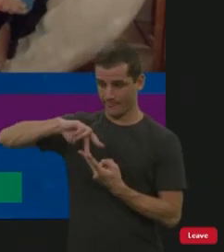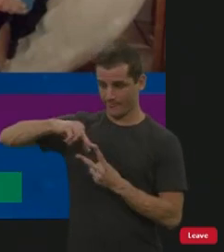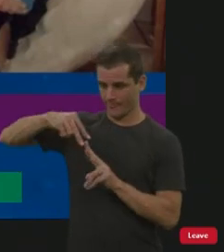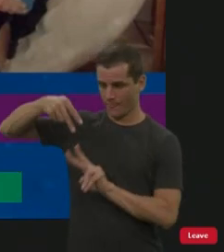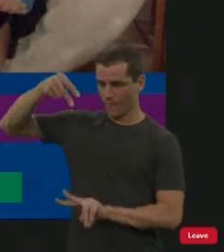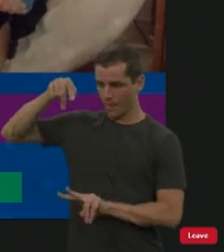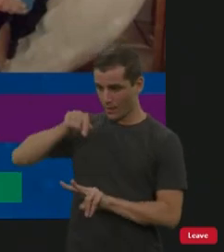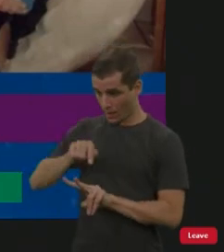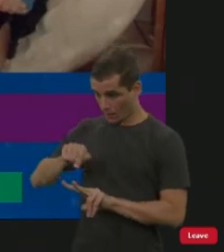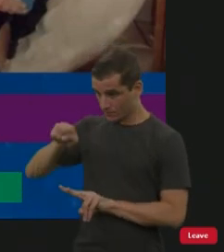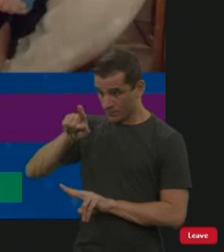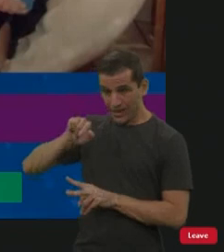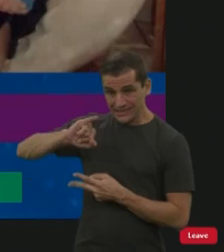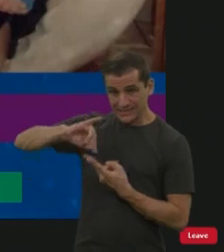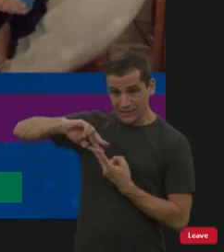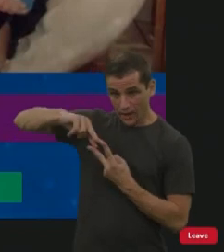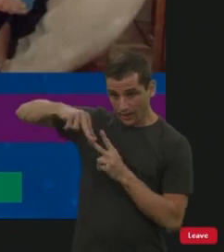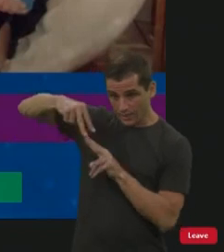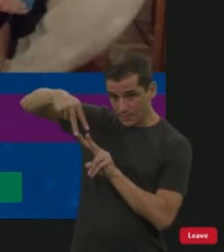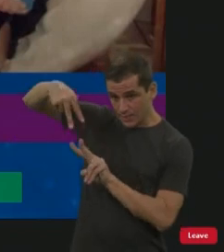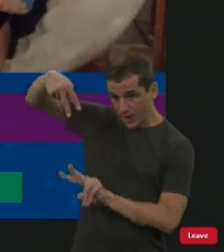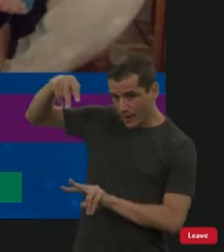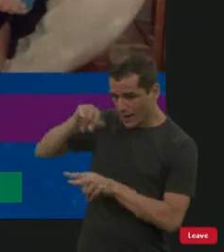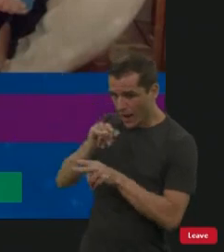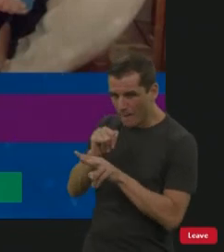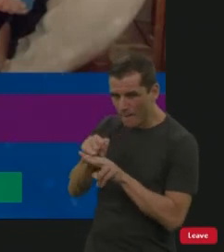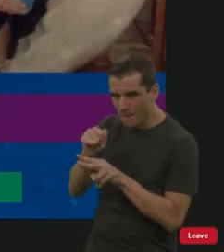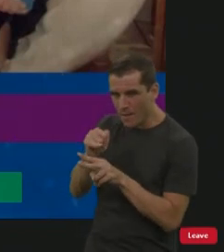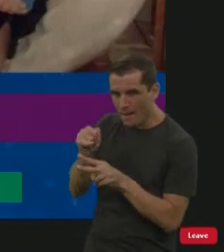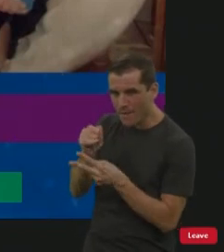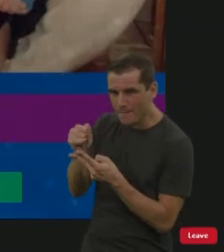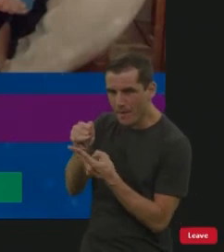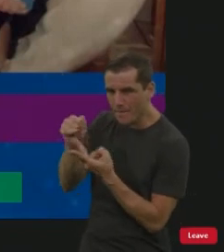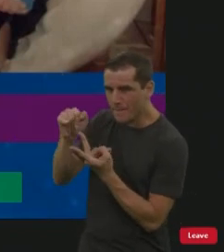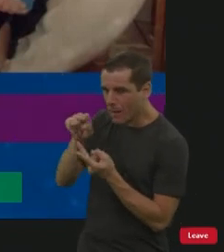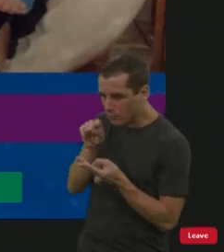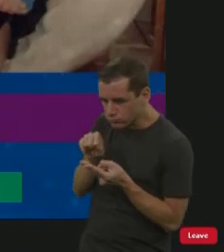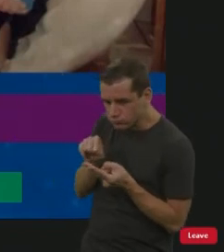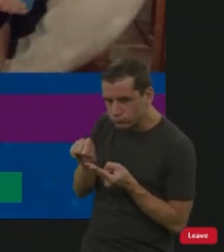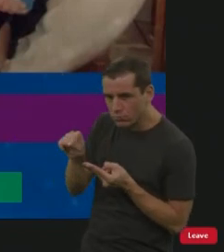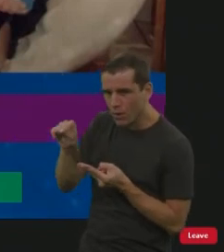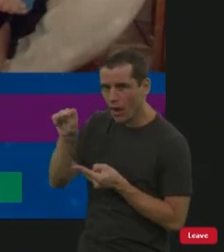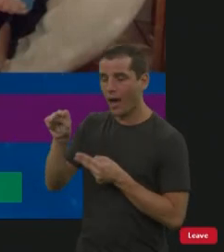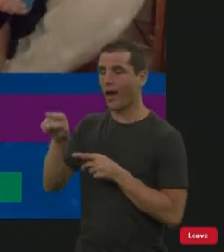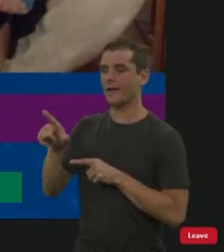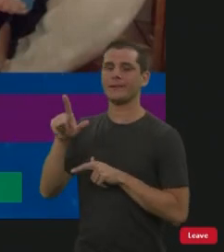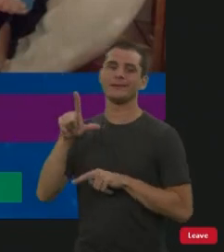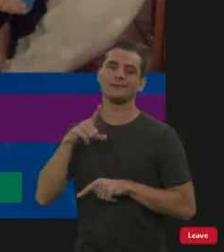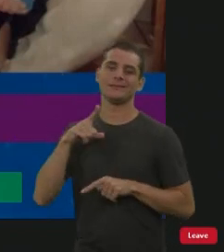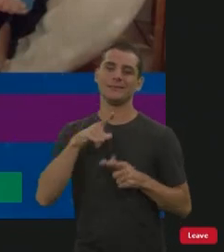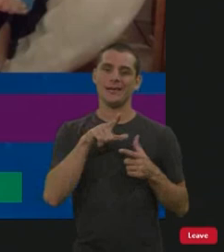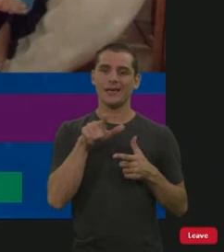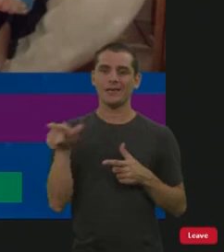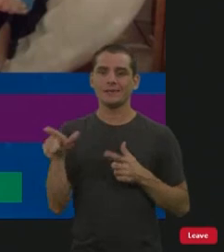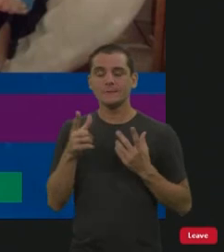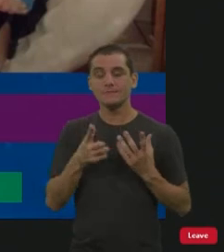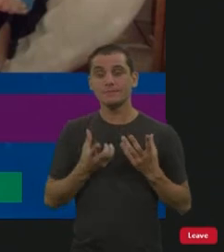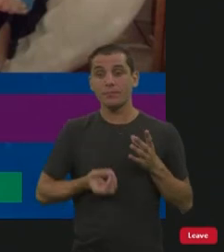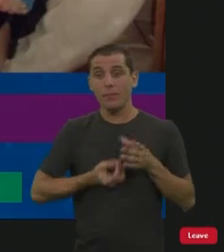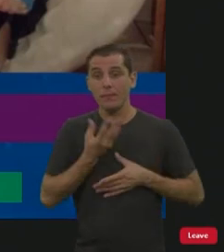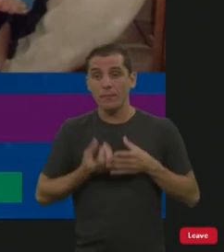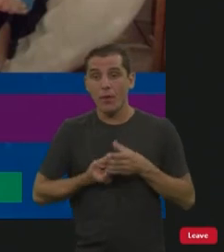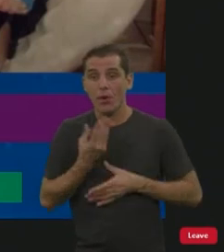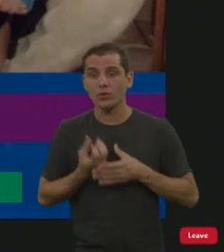alteração em algum gene que produza alguma dessas enzimas, a gente vai ter uma atividade enzimática diminuída e, a partir daí, uma